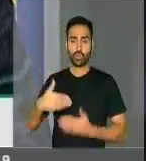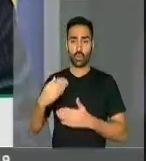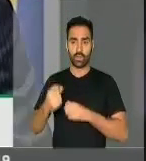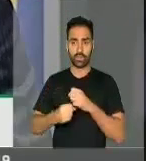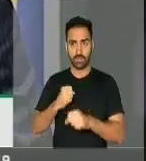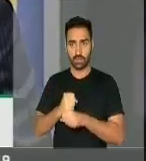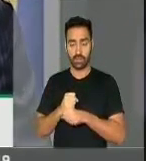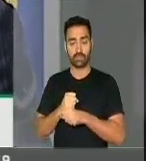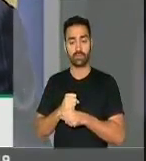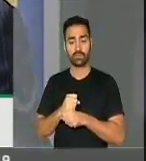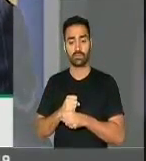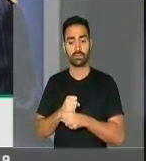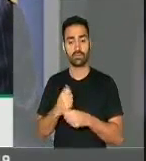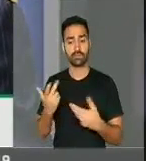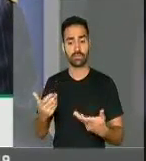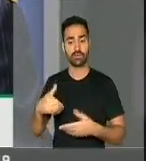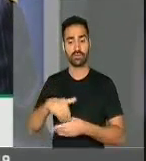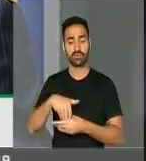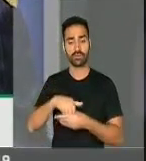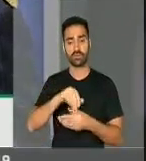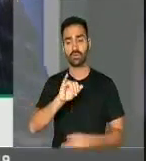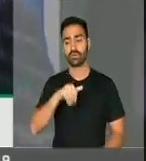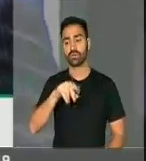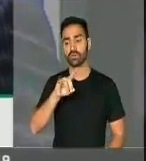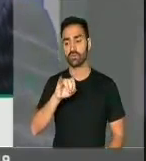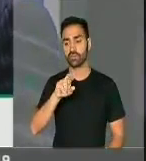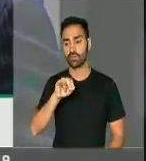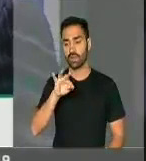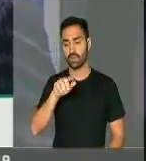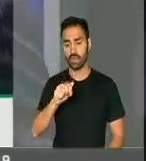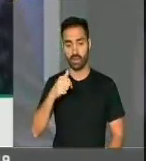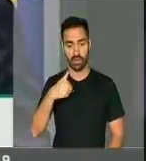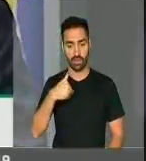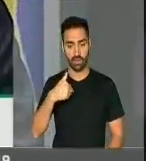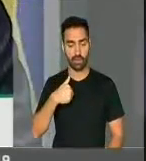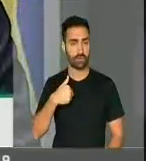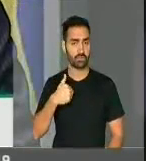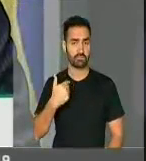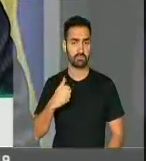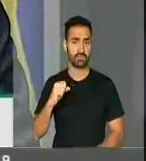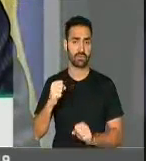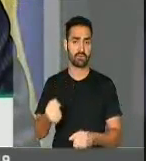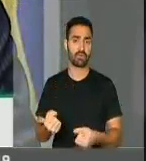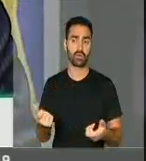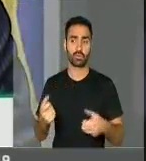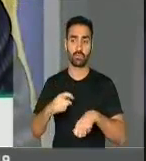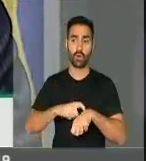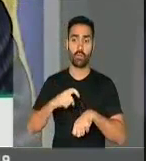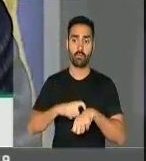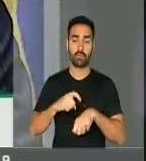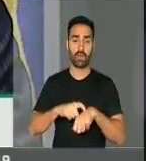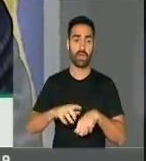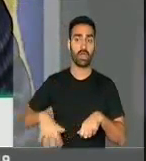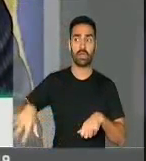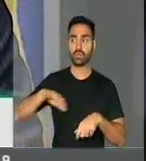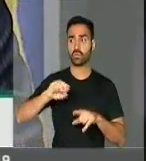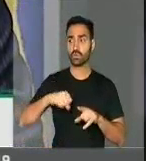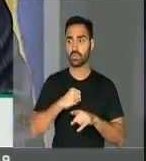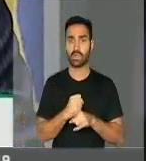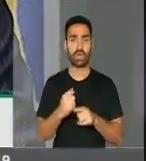presidente, haja uma eleição indireta. E eu, particularmente, não defendo que, no momento de clamor nacional,